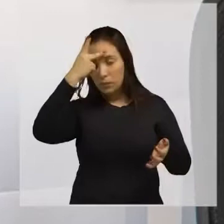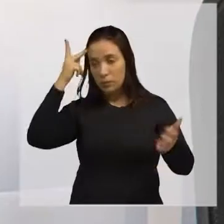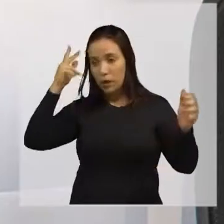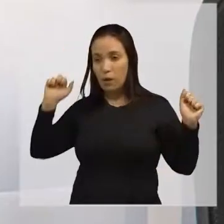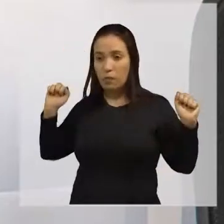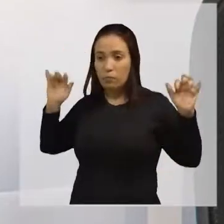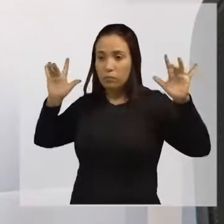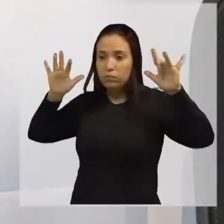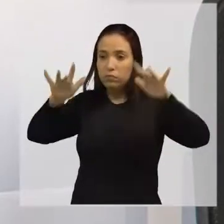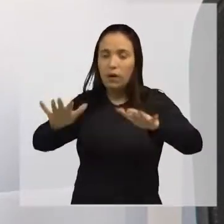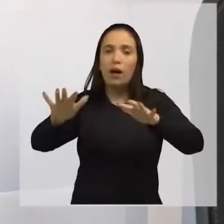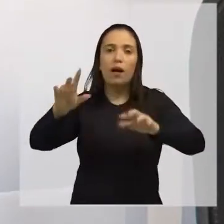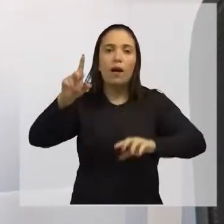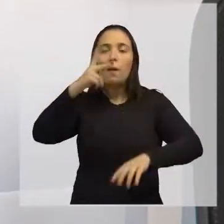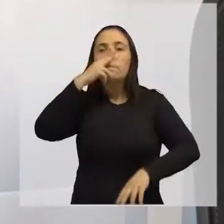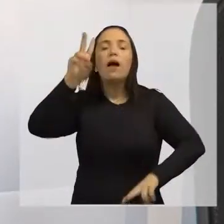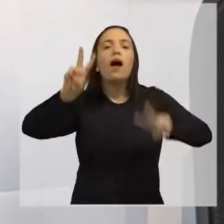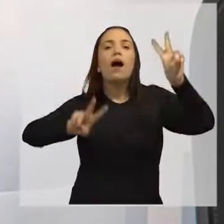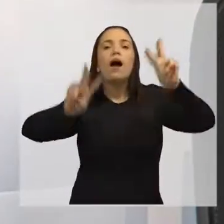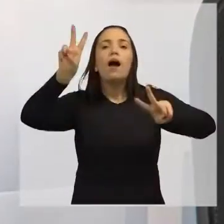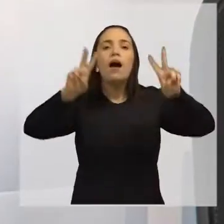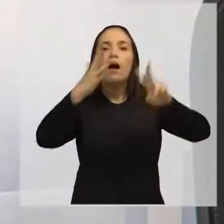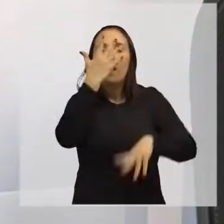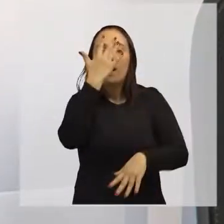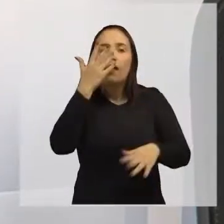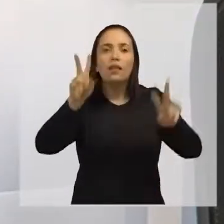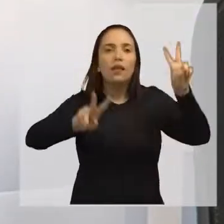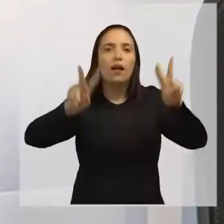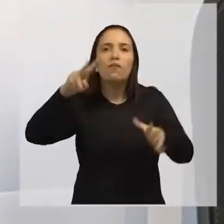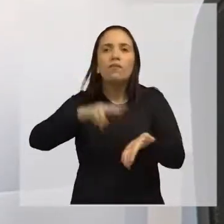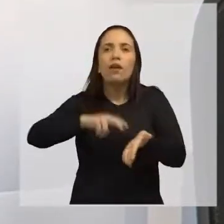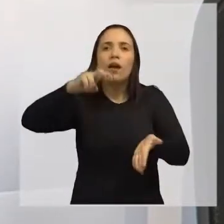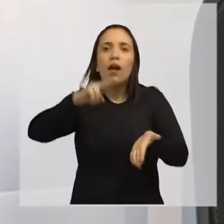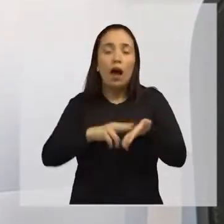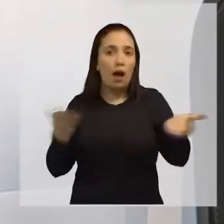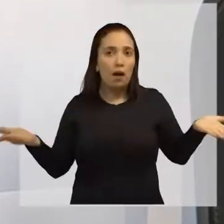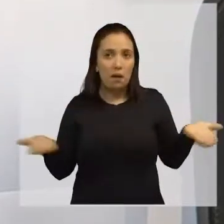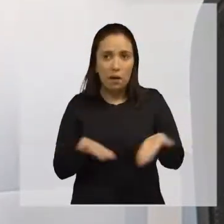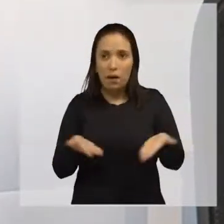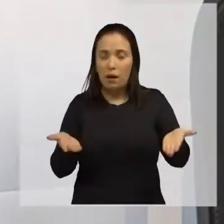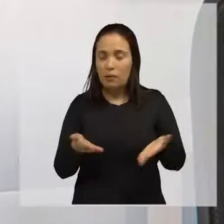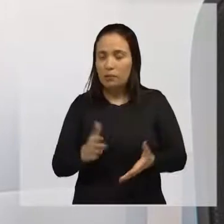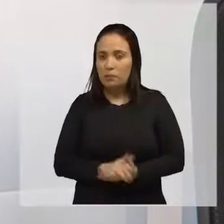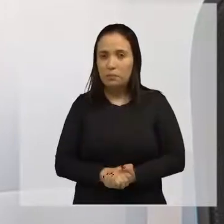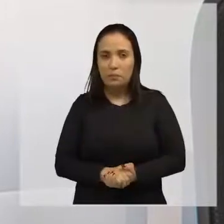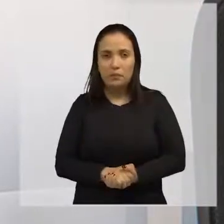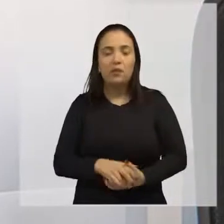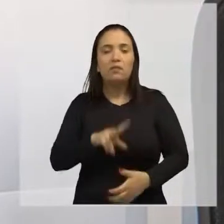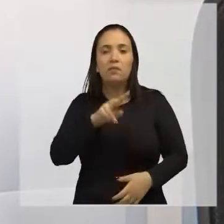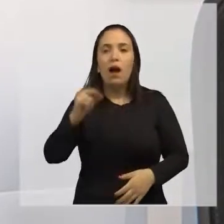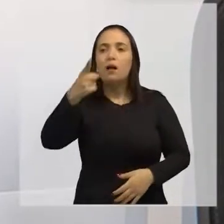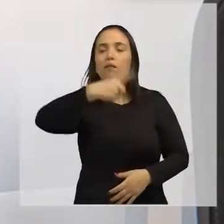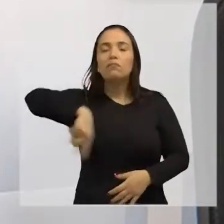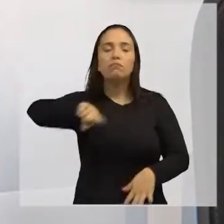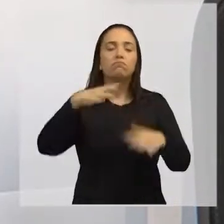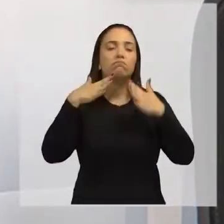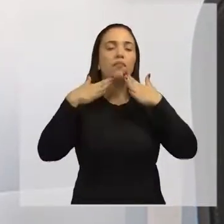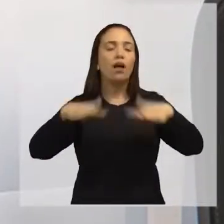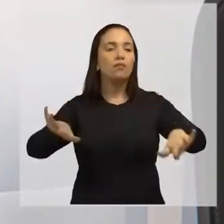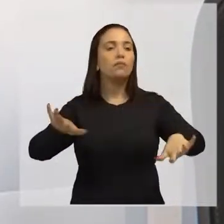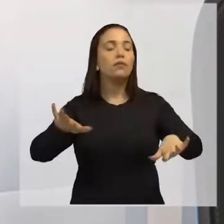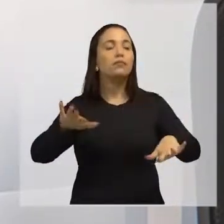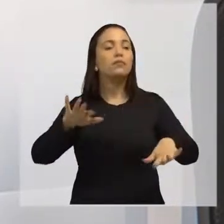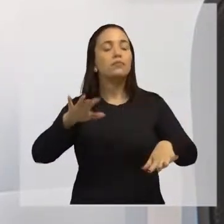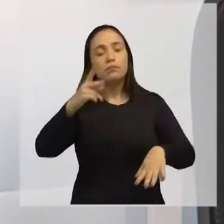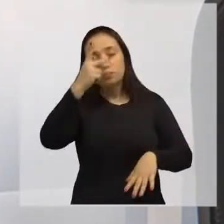um carnaval fora de época. Agora não. Agora eu acho que uma tendência natural é as famílias se reunir,